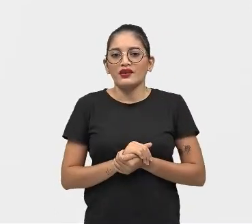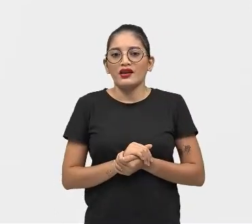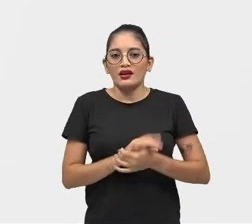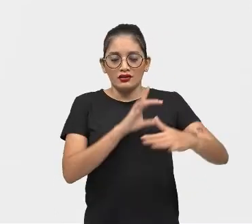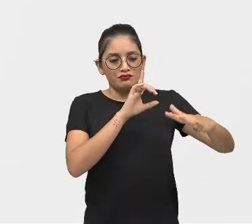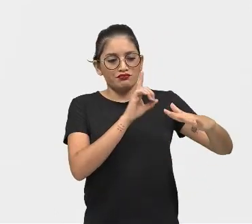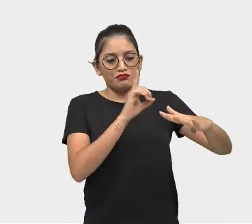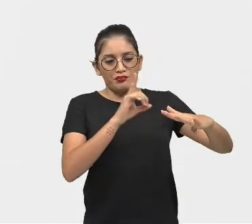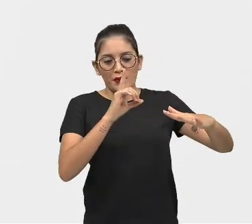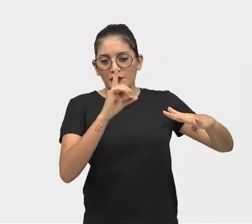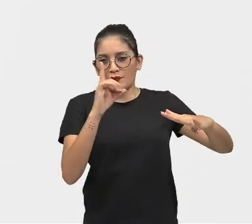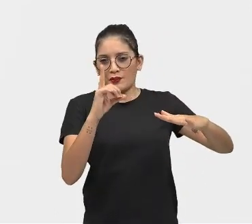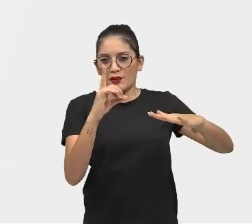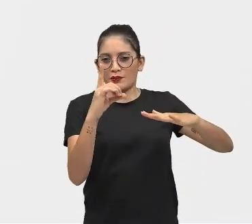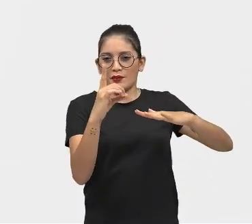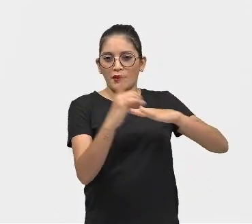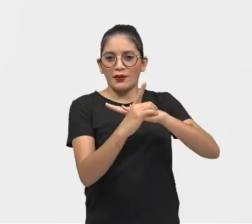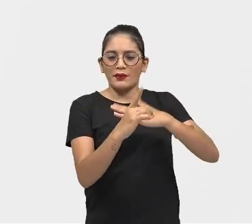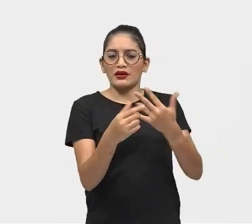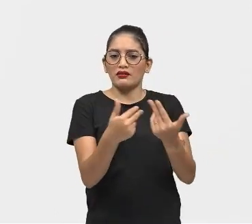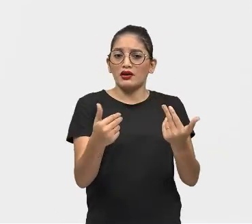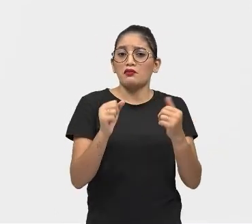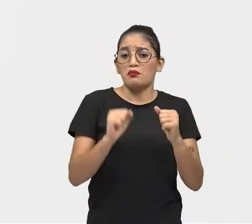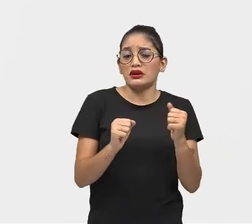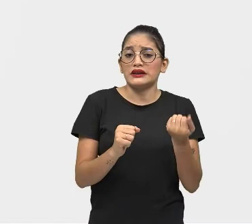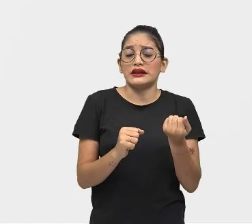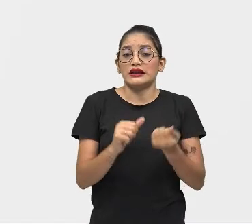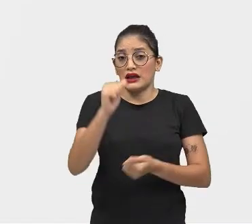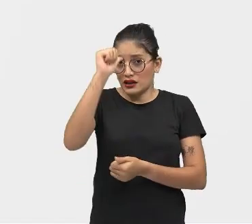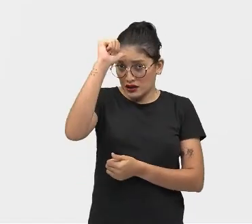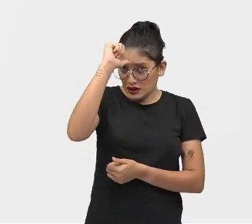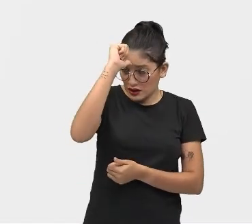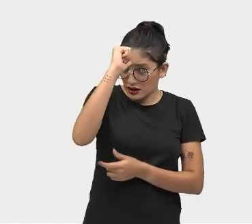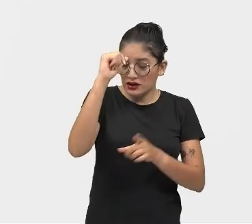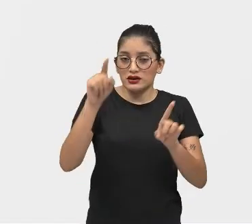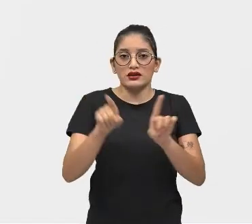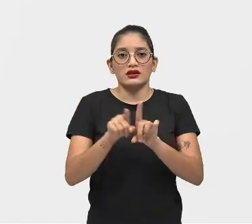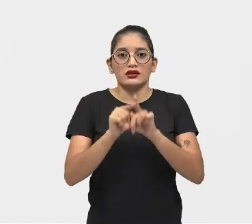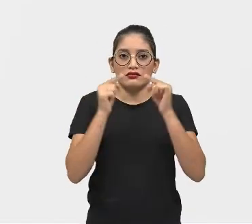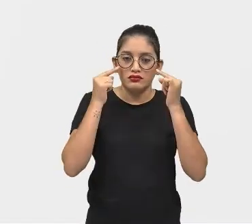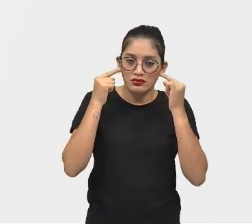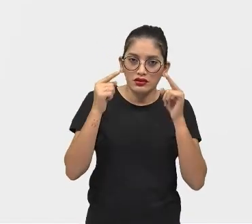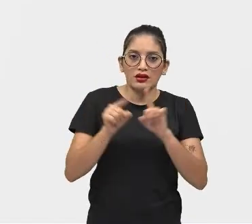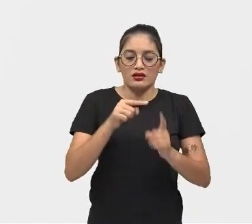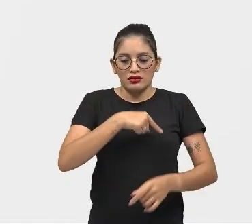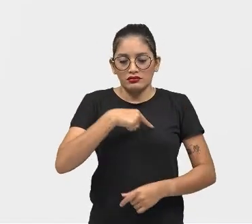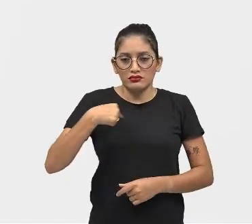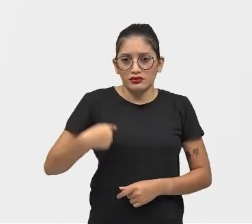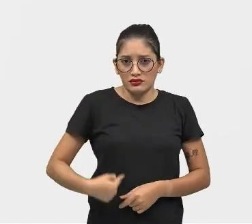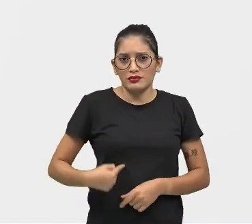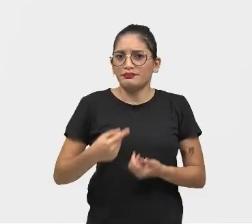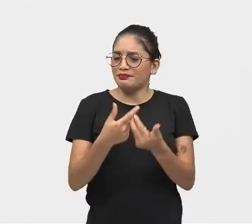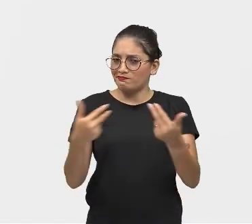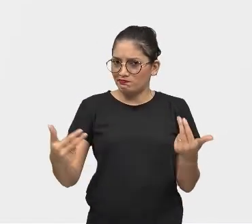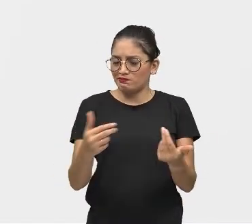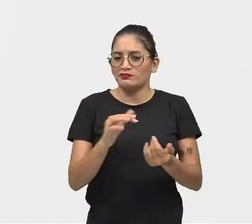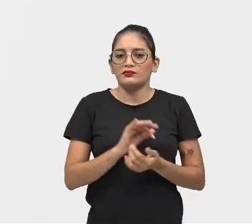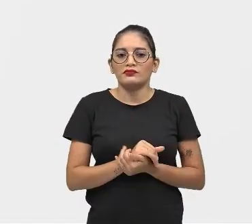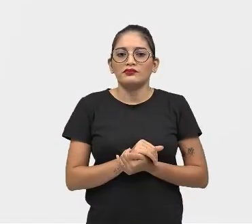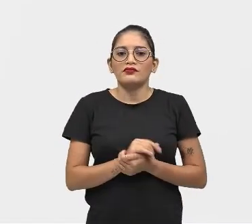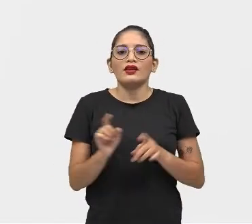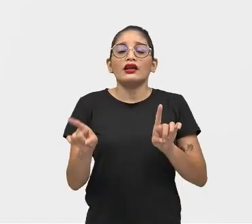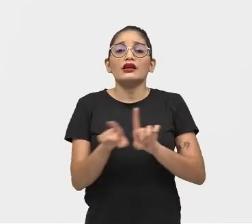deuses das religiões orientais, tanto da Índia, quanto da China, quanto do Japão, e algumas